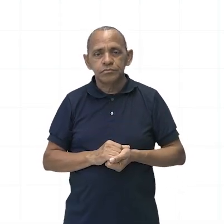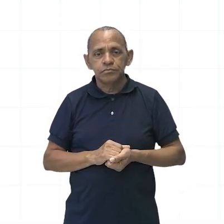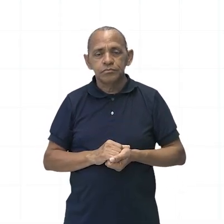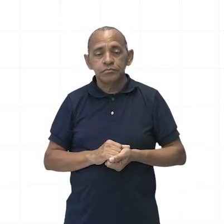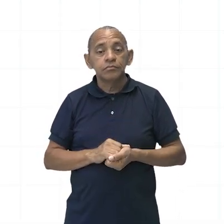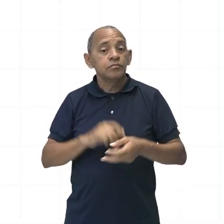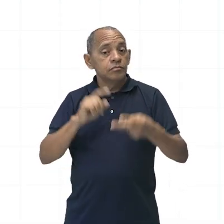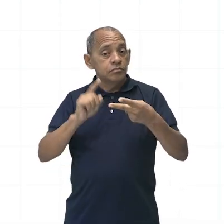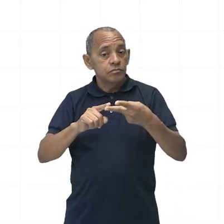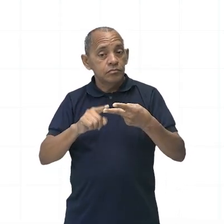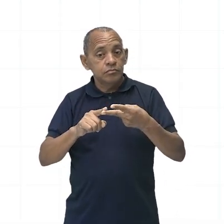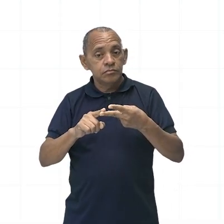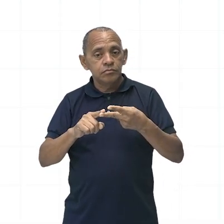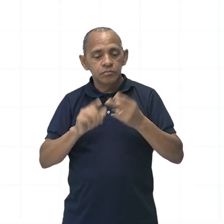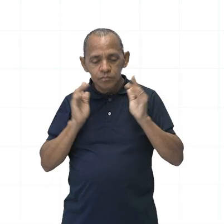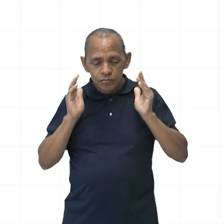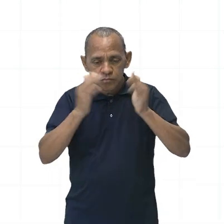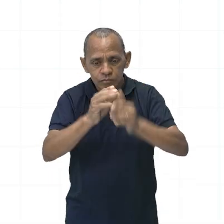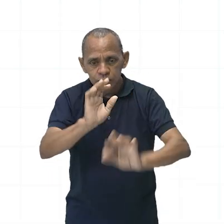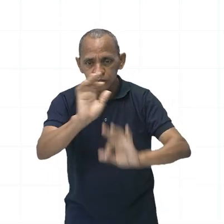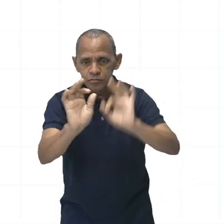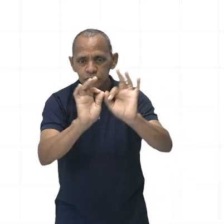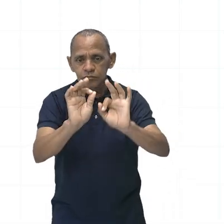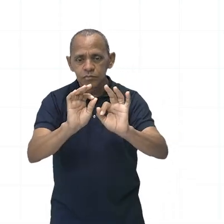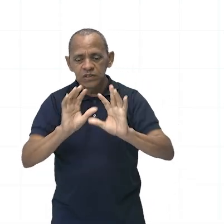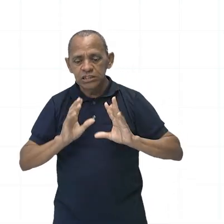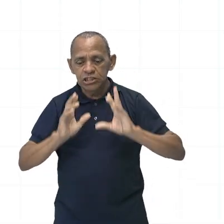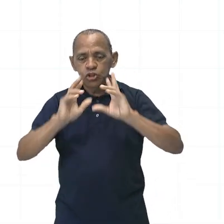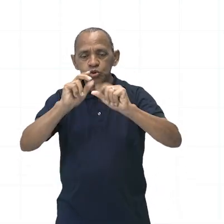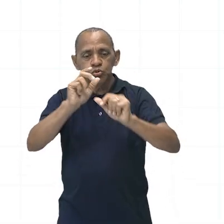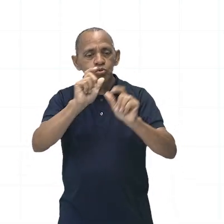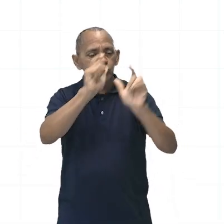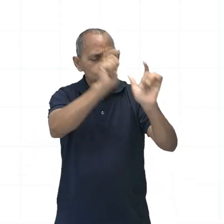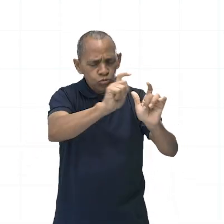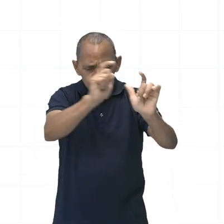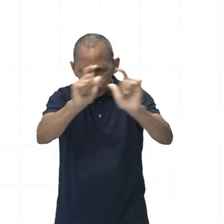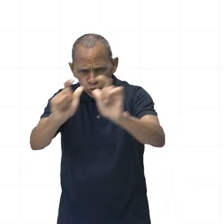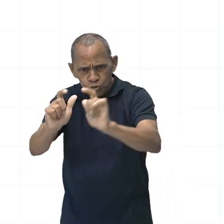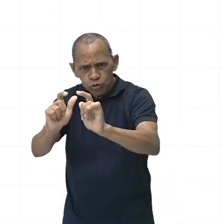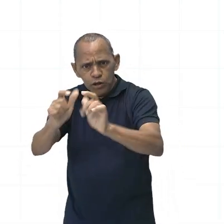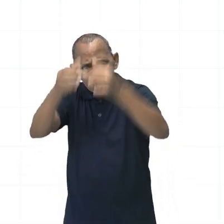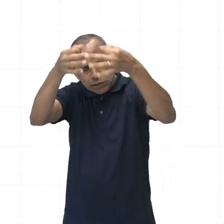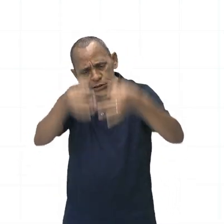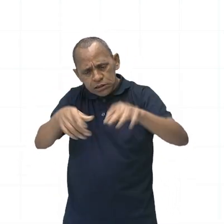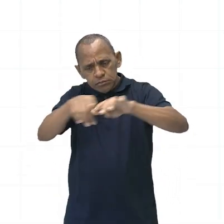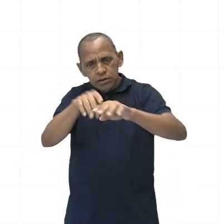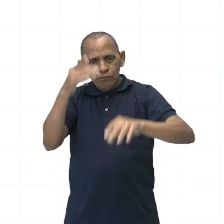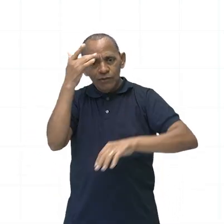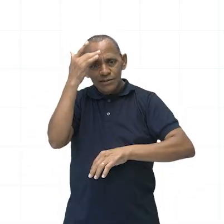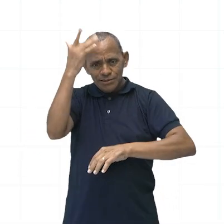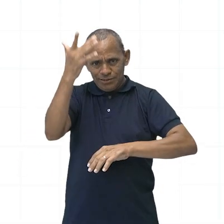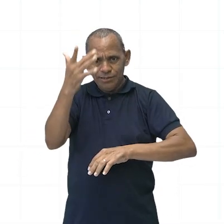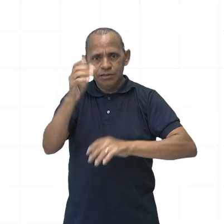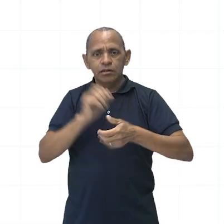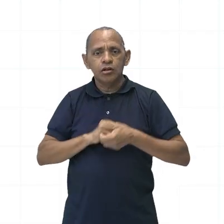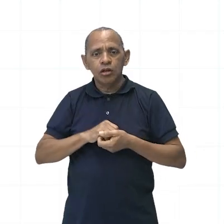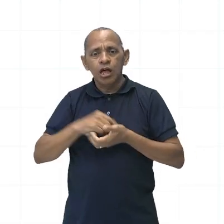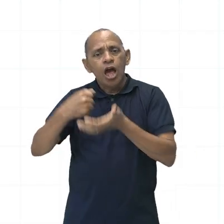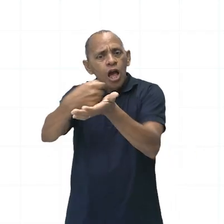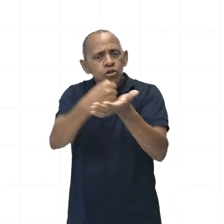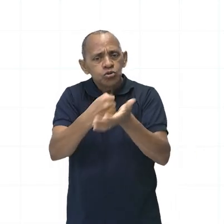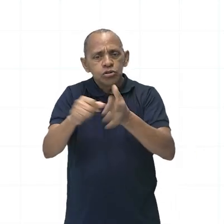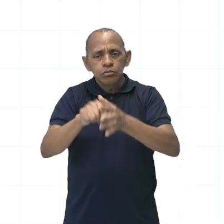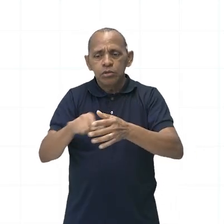O Seiton é o senso de organização, ou seja, tudo no seu lugar, porque assim facilita a execução das tarefas no